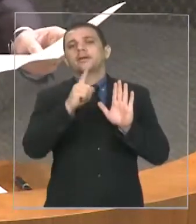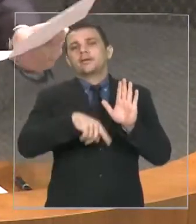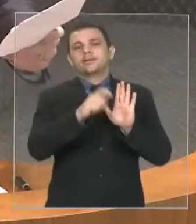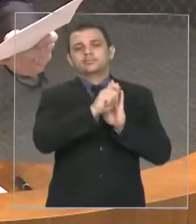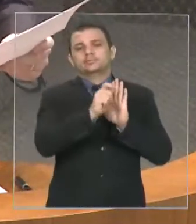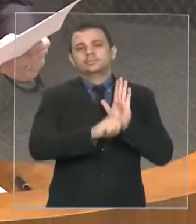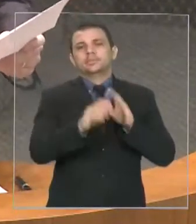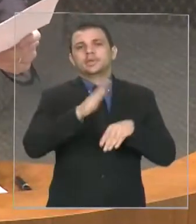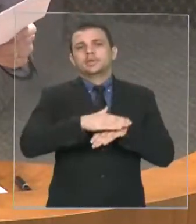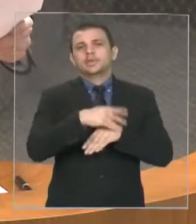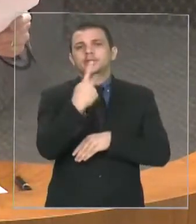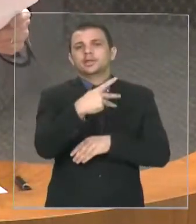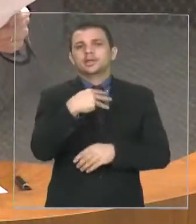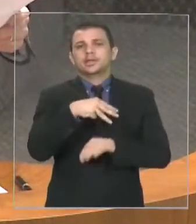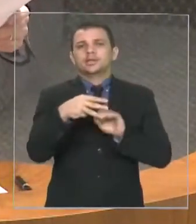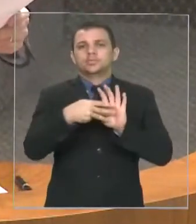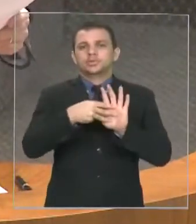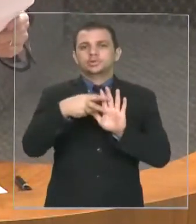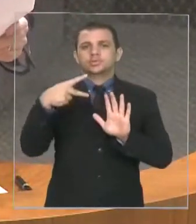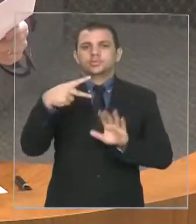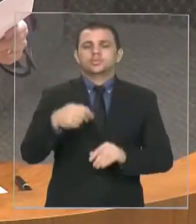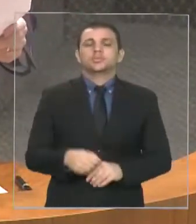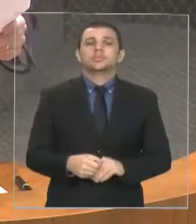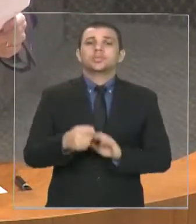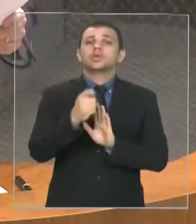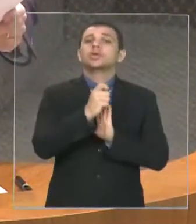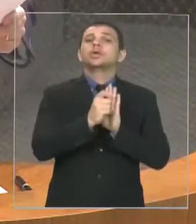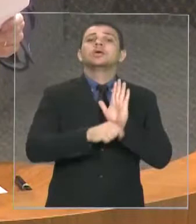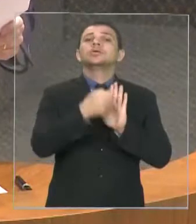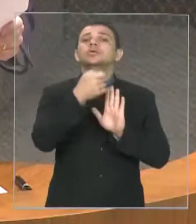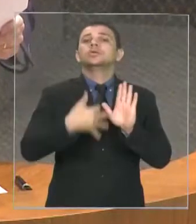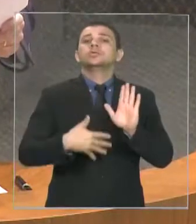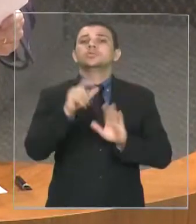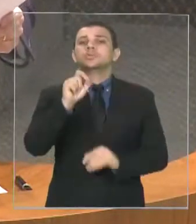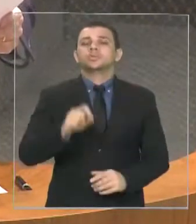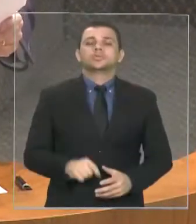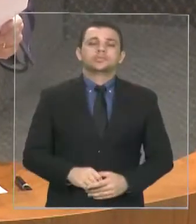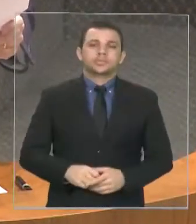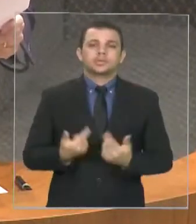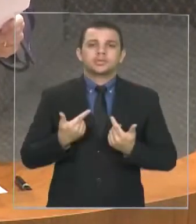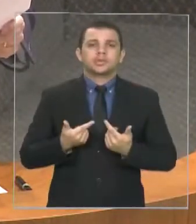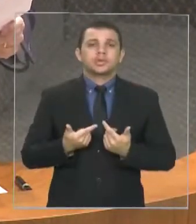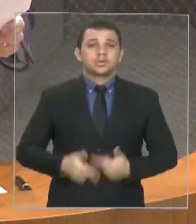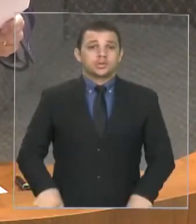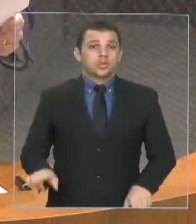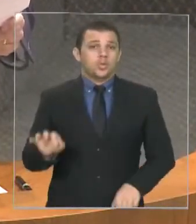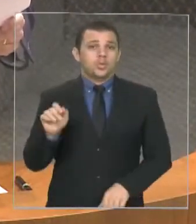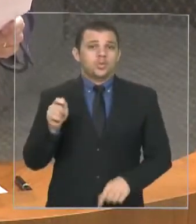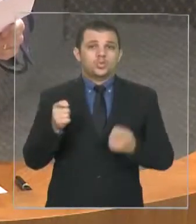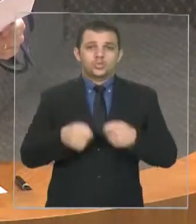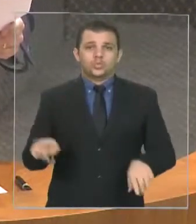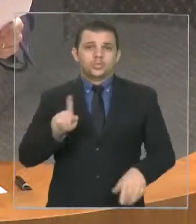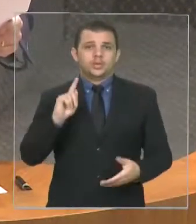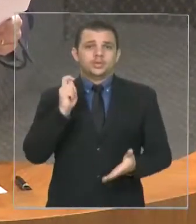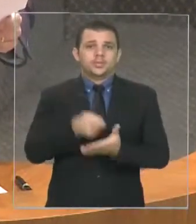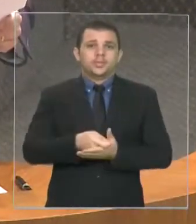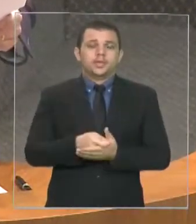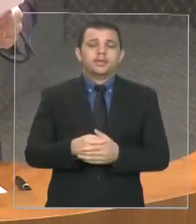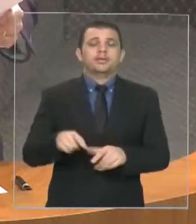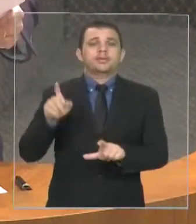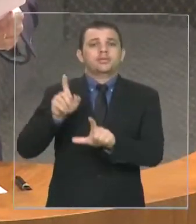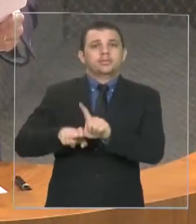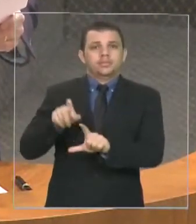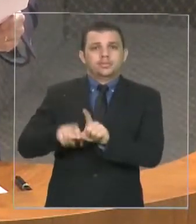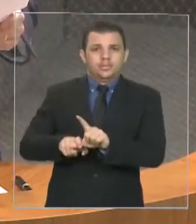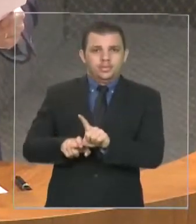A ementa diz o seguinte: anistia débitos originários de créditos tributários decorrentes